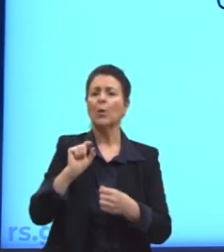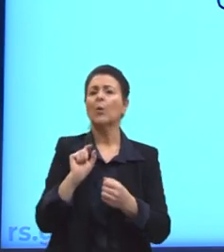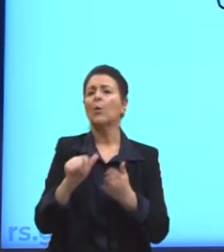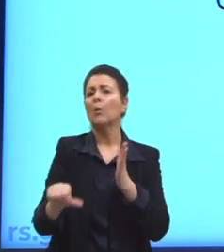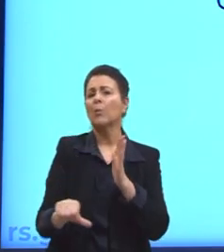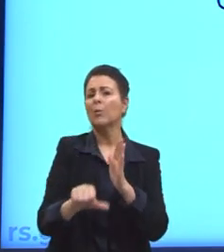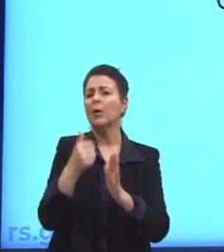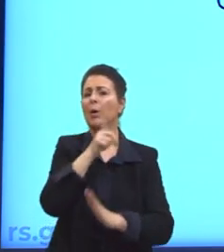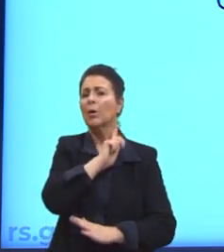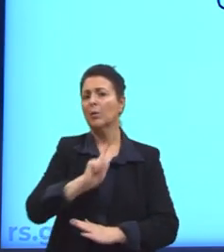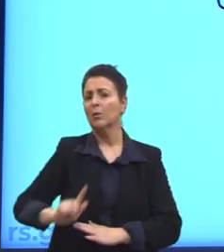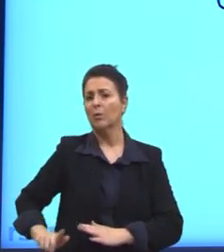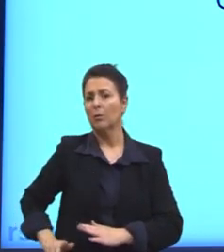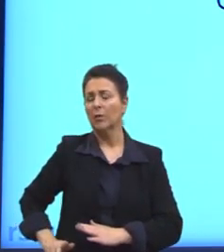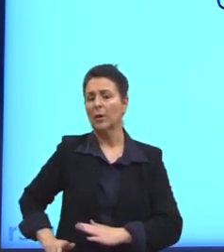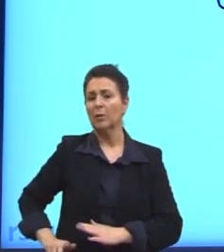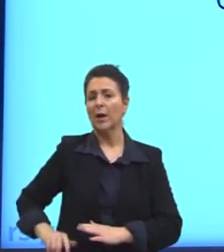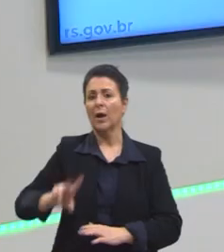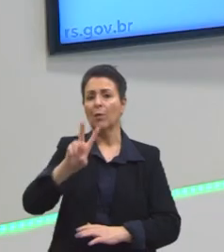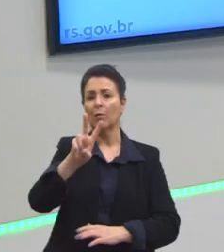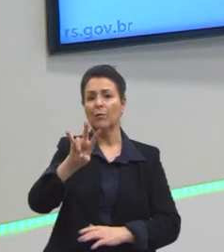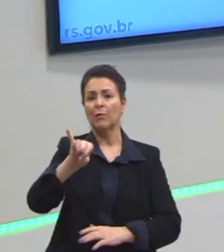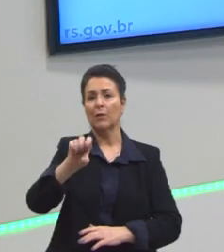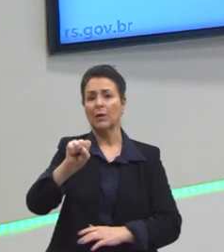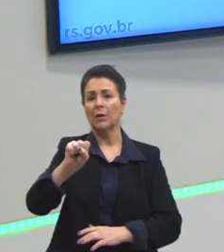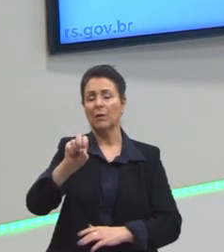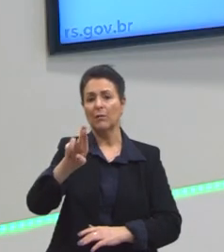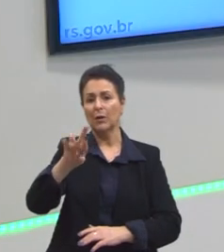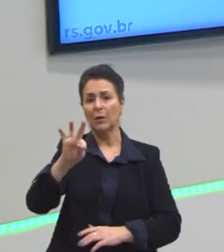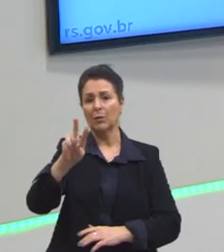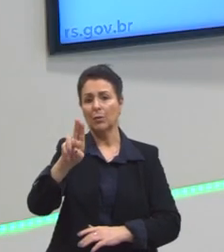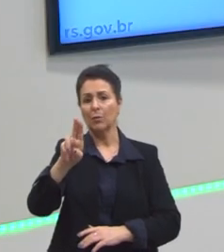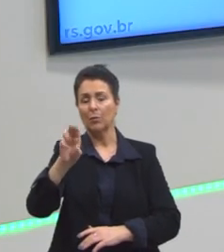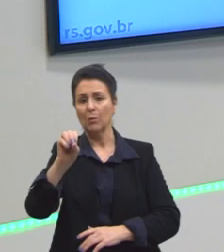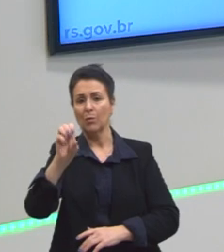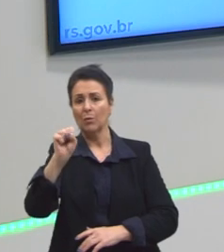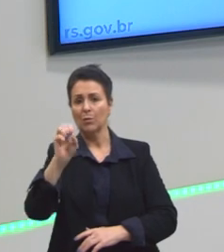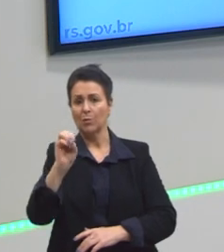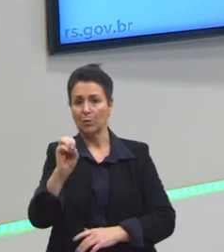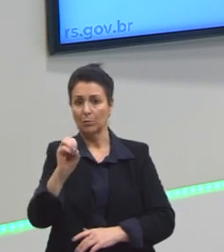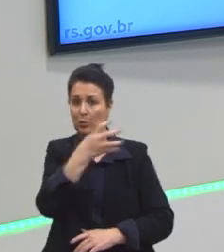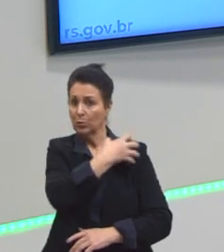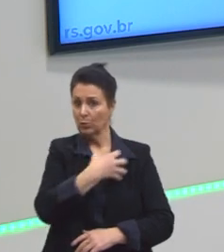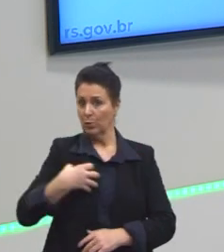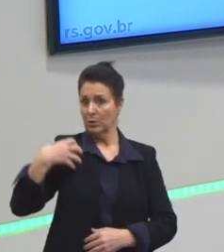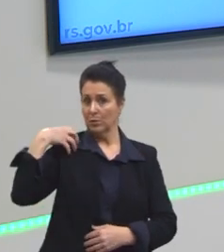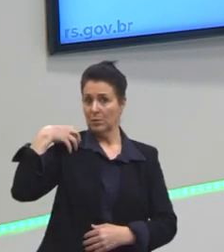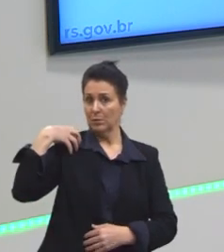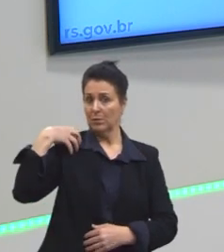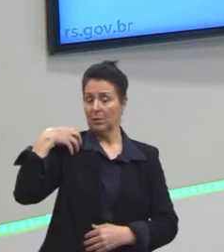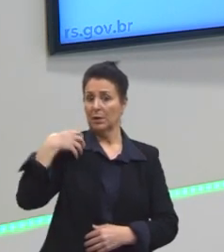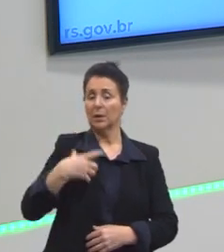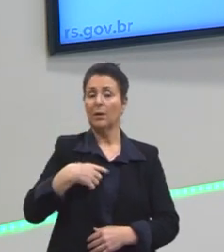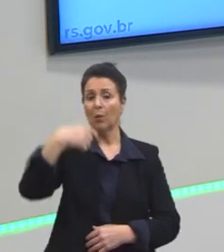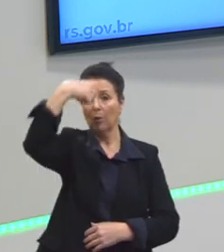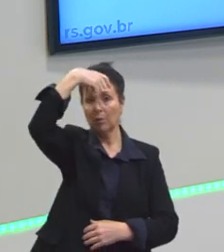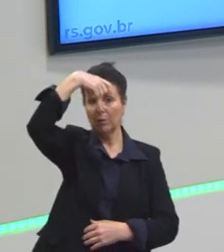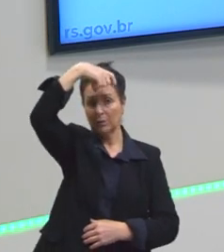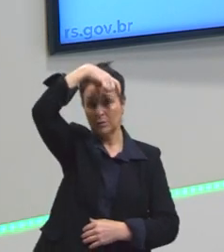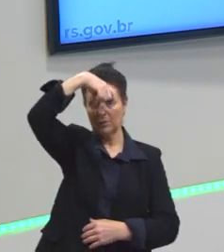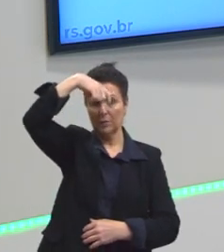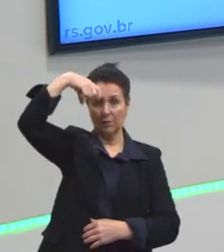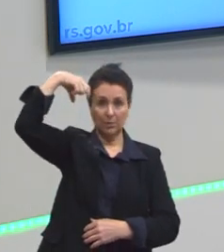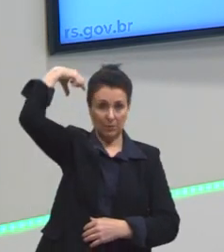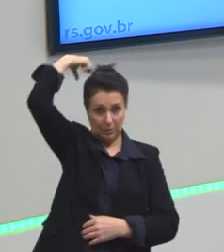ou melhor governo o governo Virtuoso do Aristóteles lado nicômaco então para o Tomás Aquino o melhor